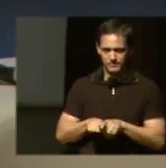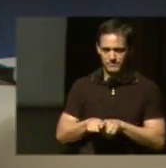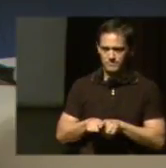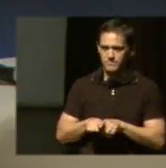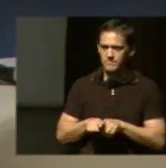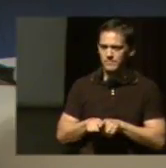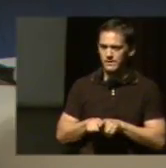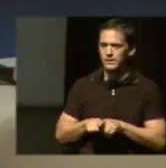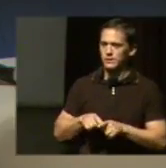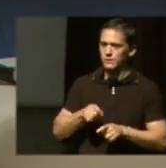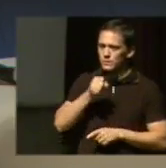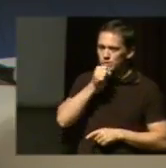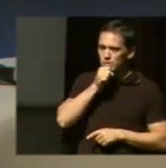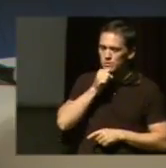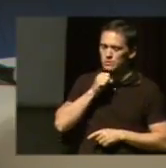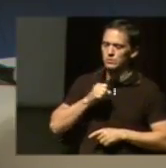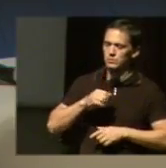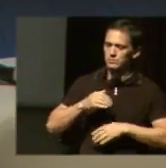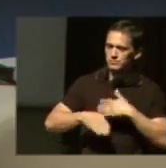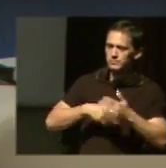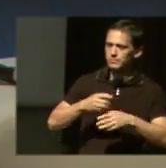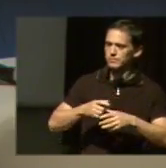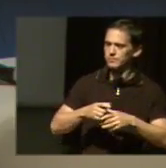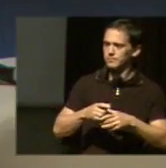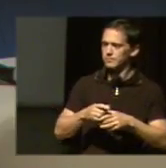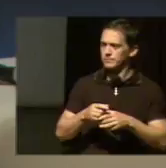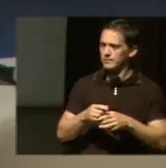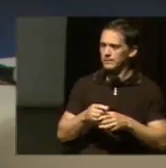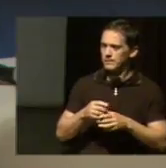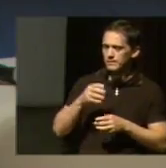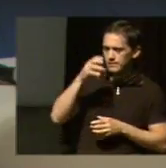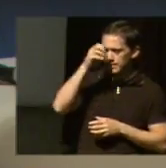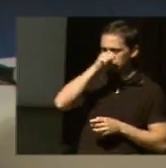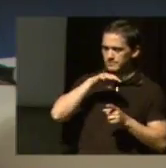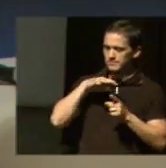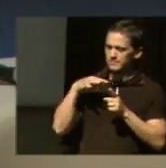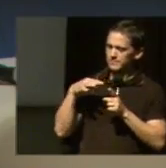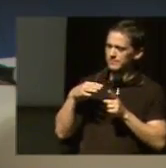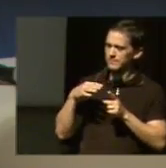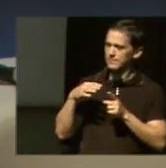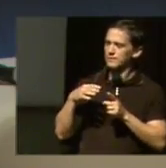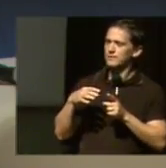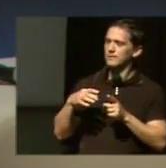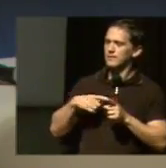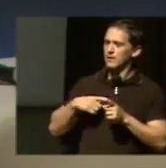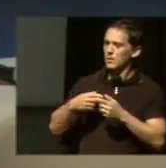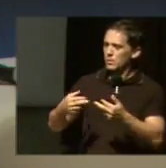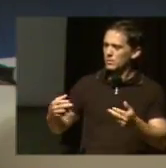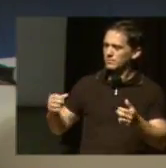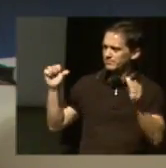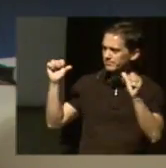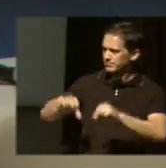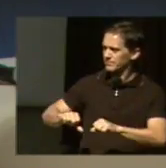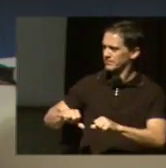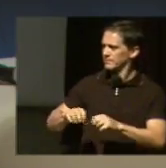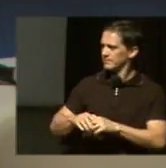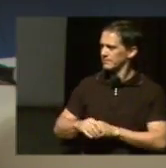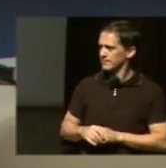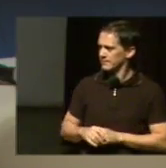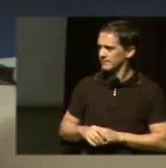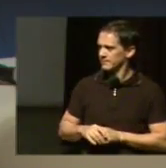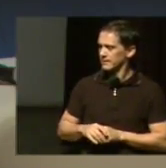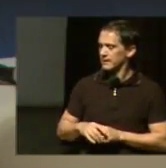o envelhecimento, surgem elementos que podem comprometer. E só falando que todo idoso tem